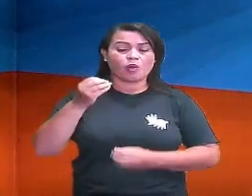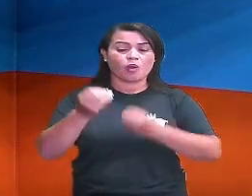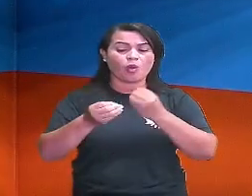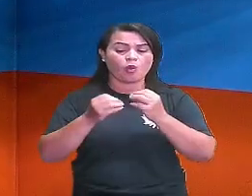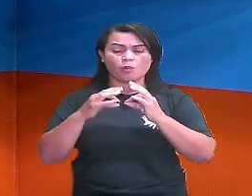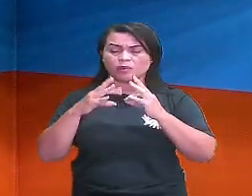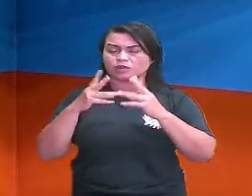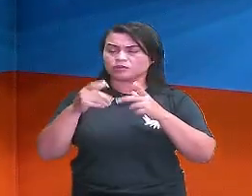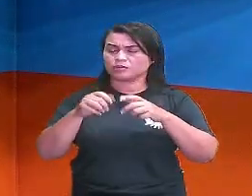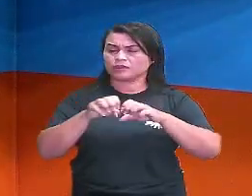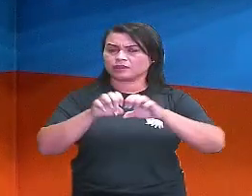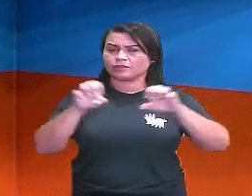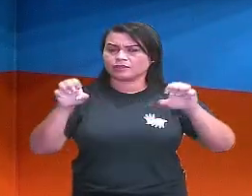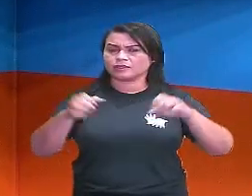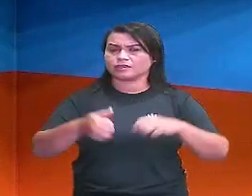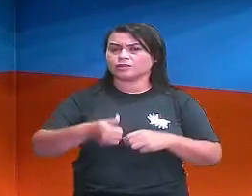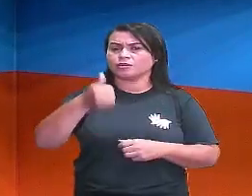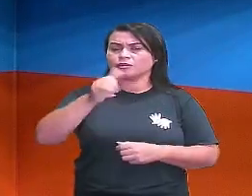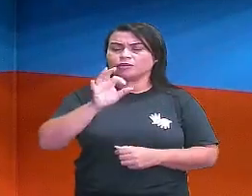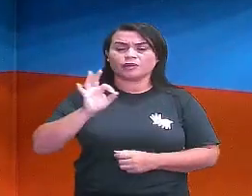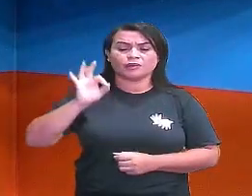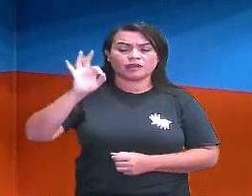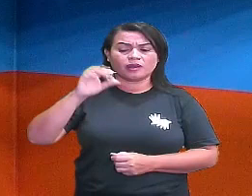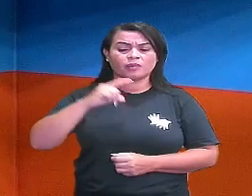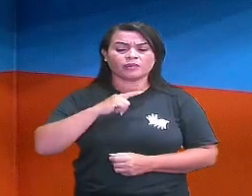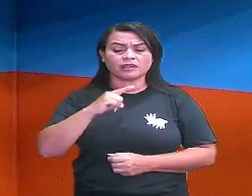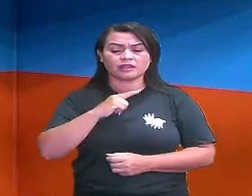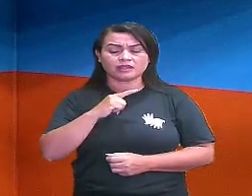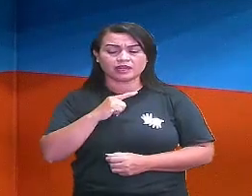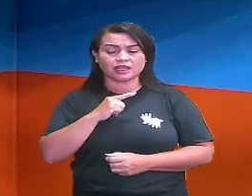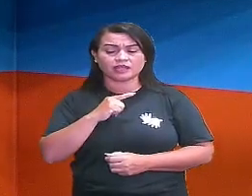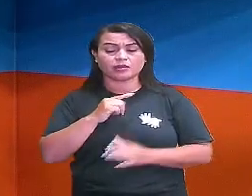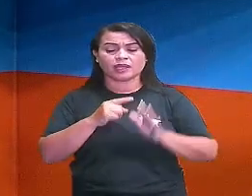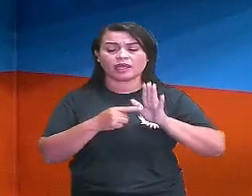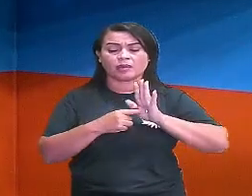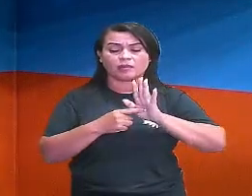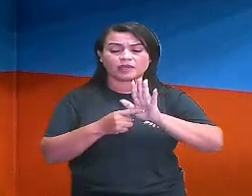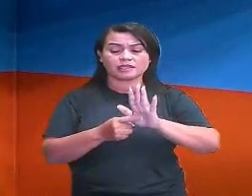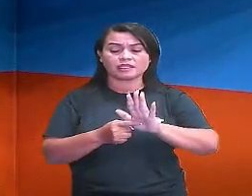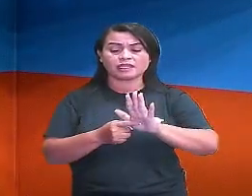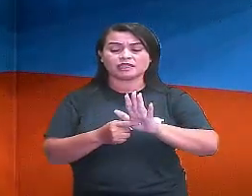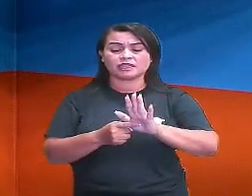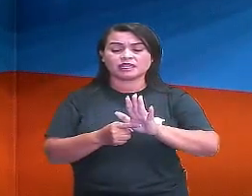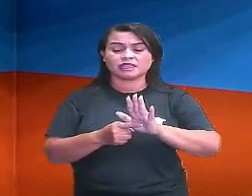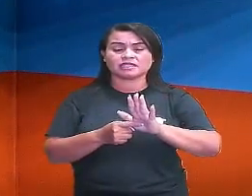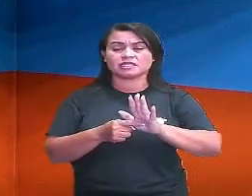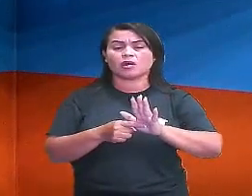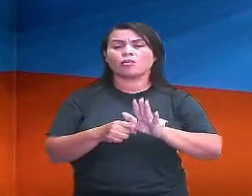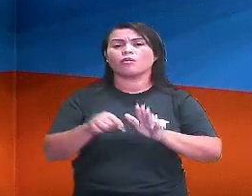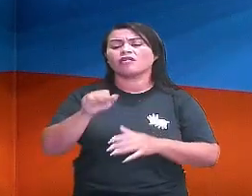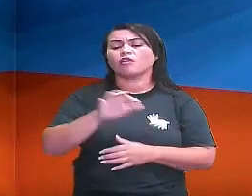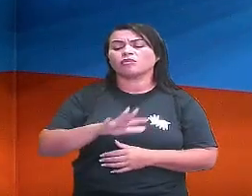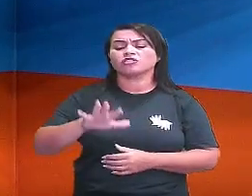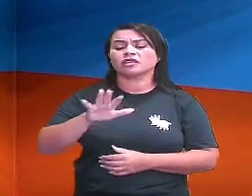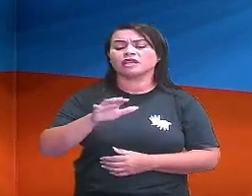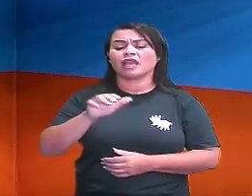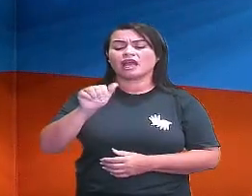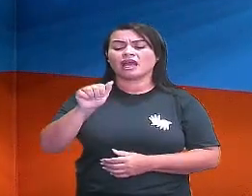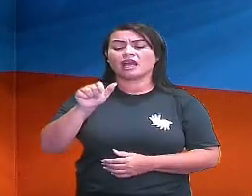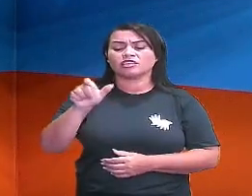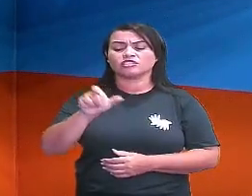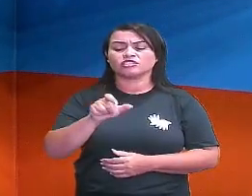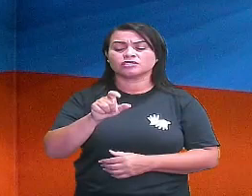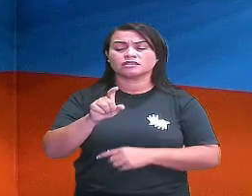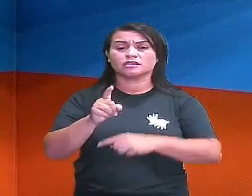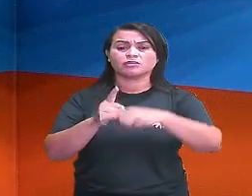equação do primeiro grau com uma incógnita que é representada pela forma geral ax